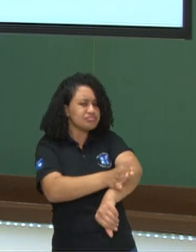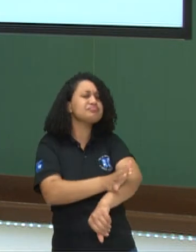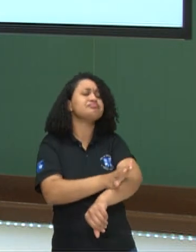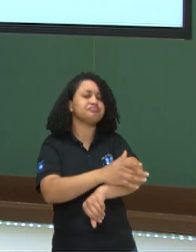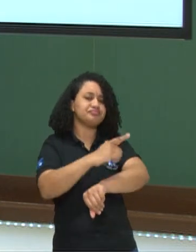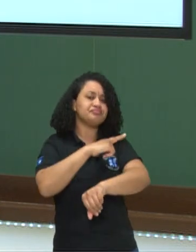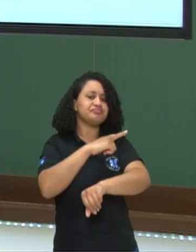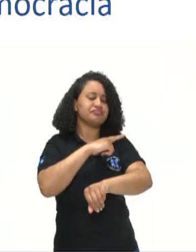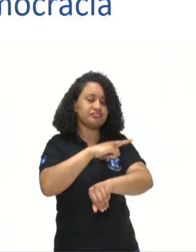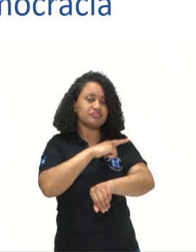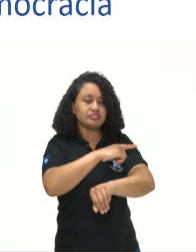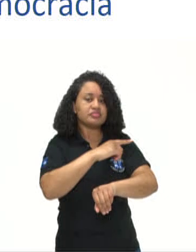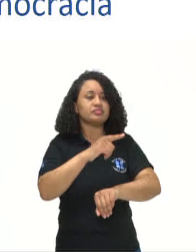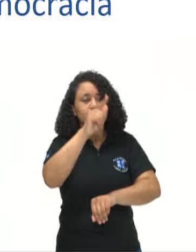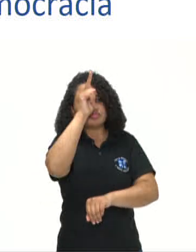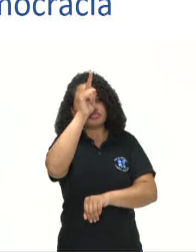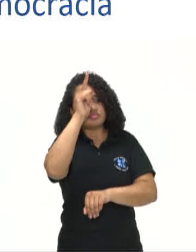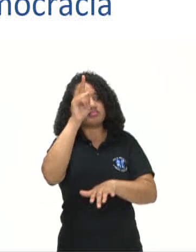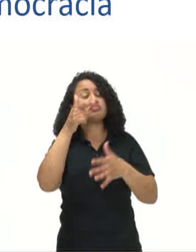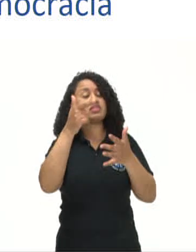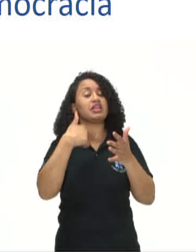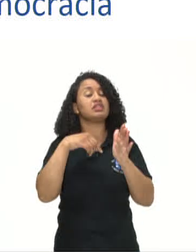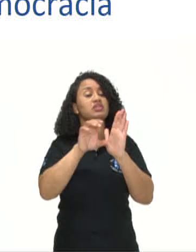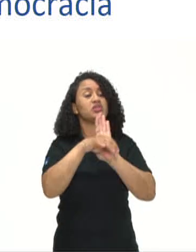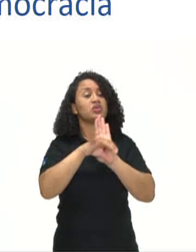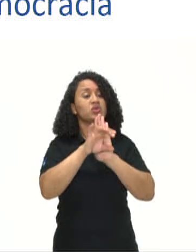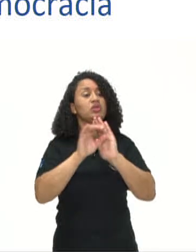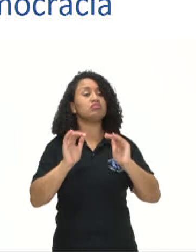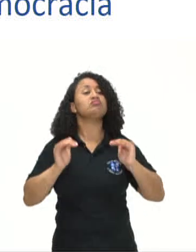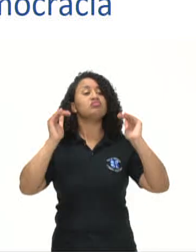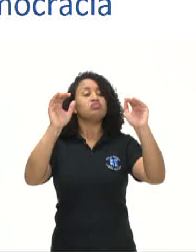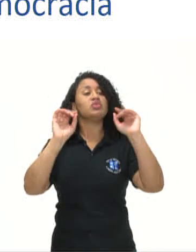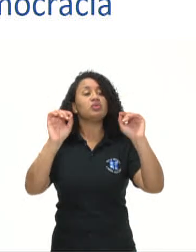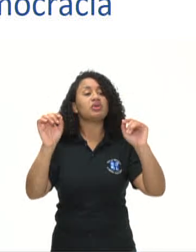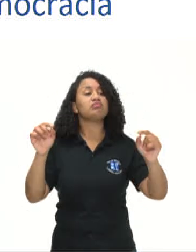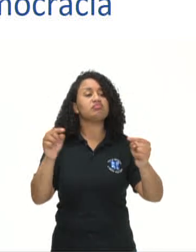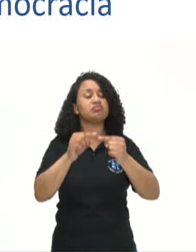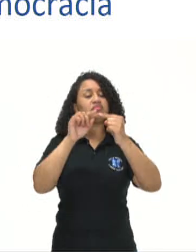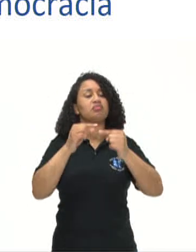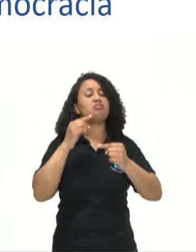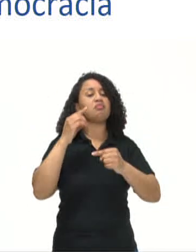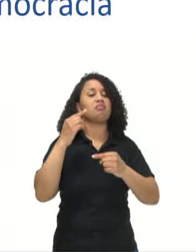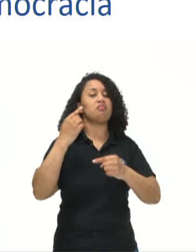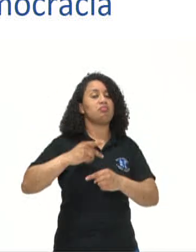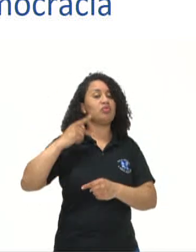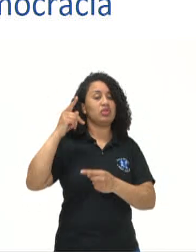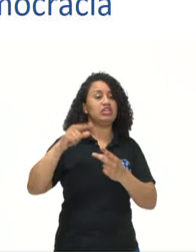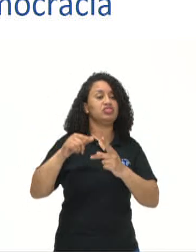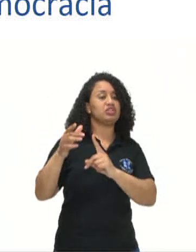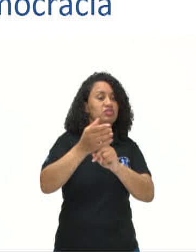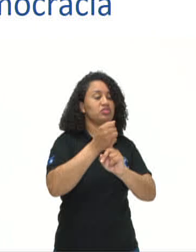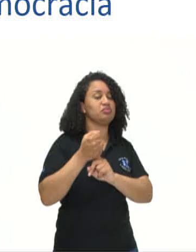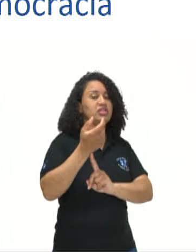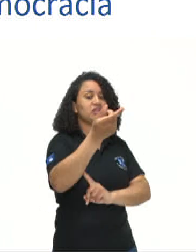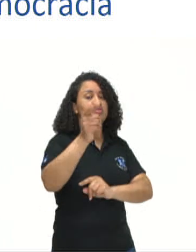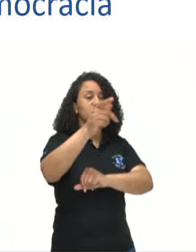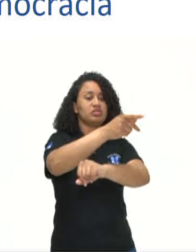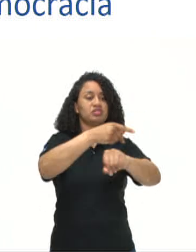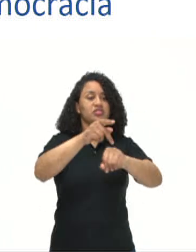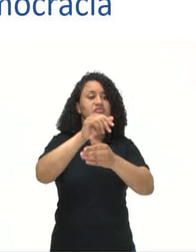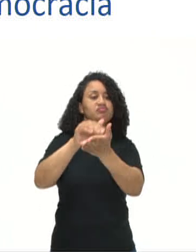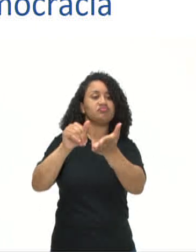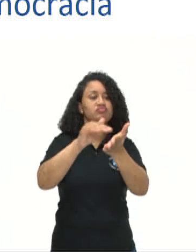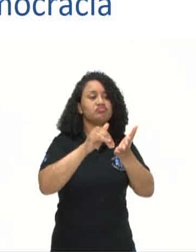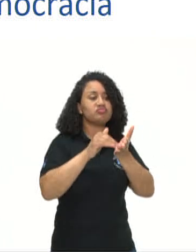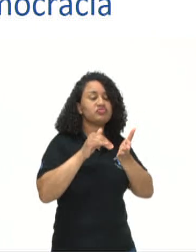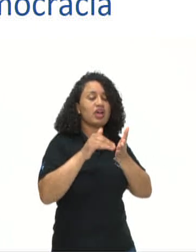nazista. Esse conceito de supremacia combinava uma política de dominação de outros países,